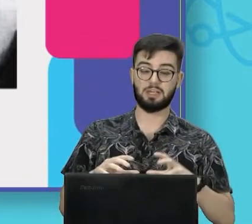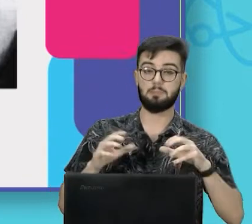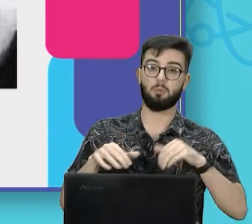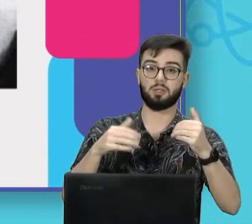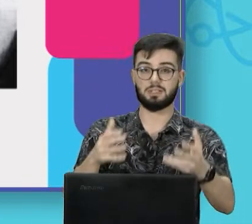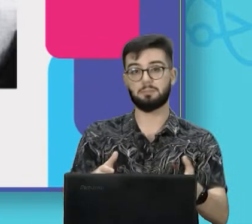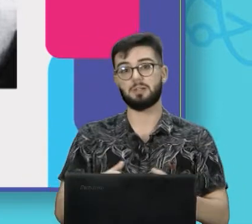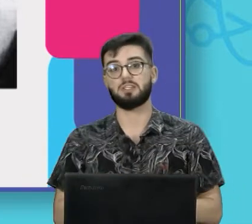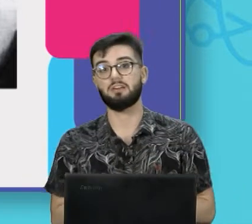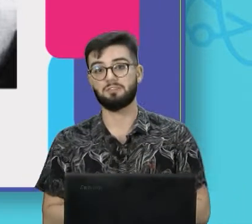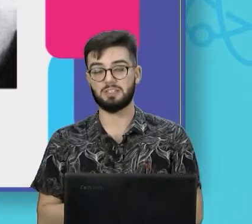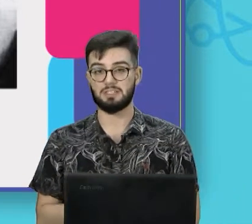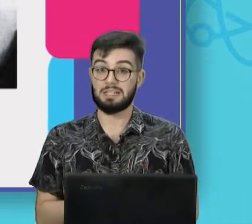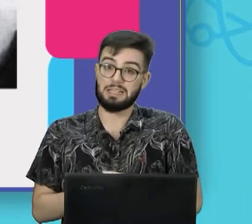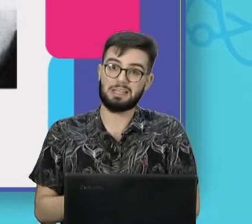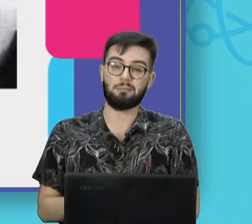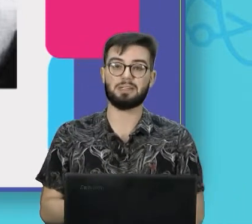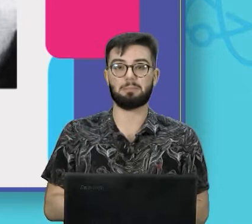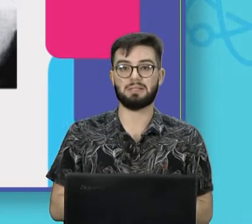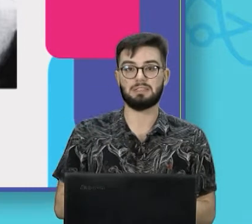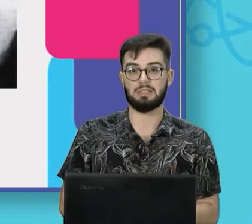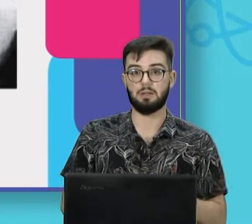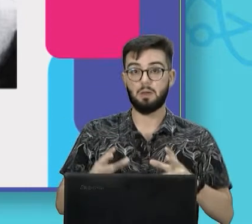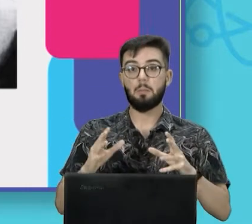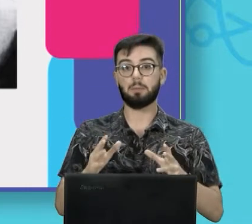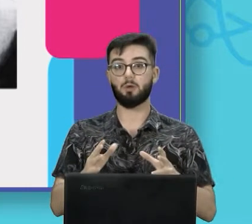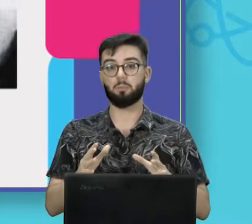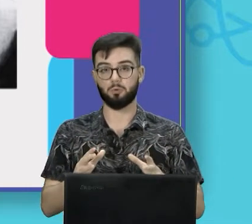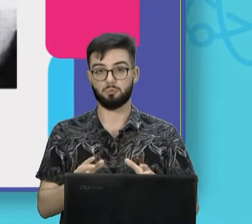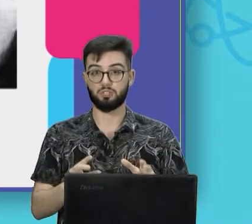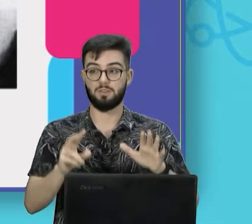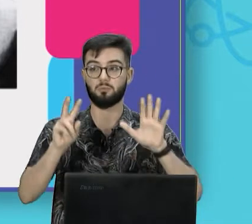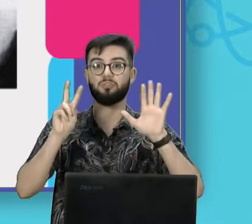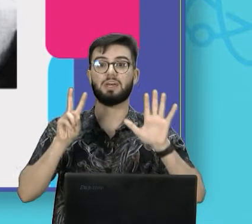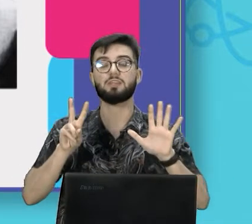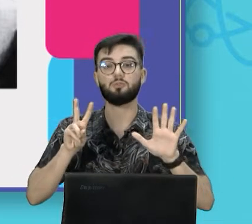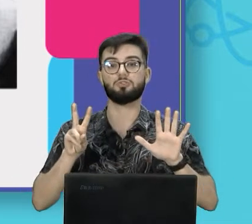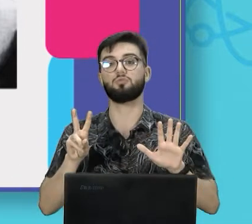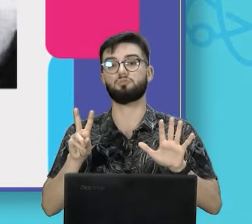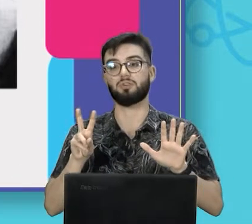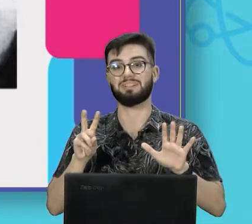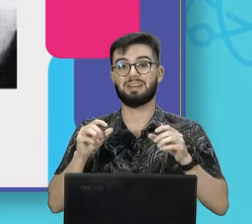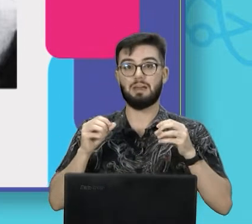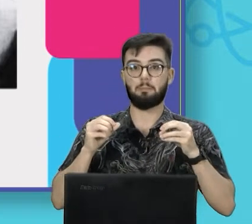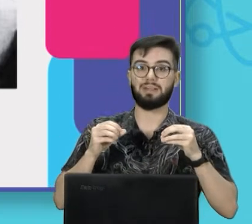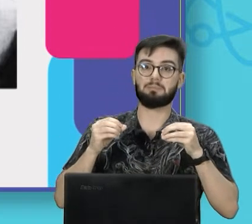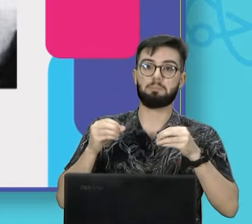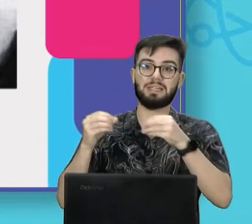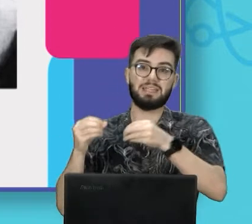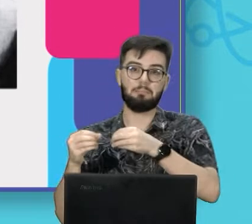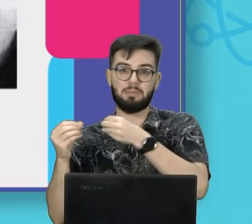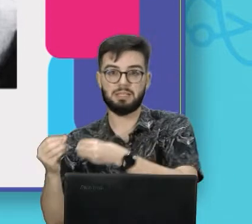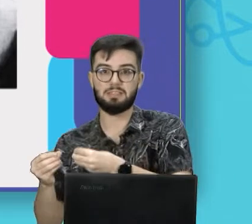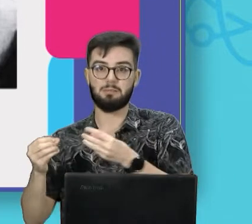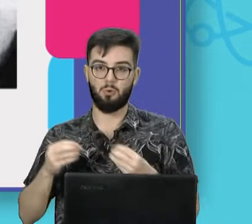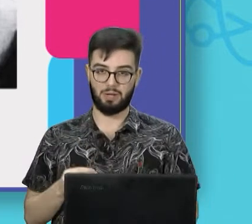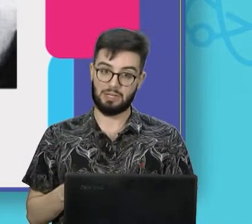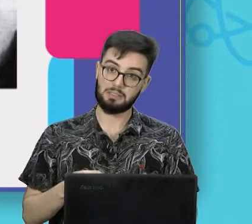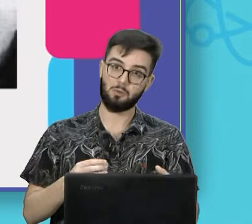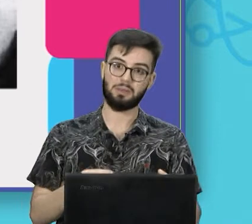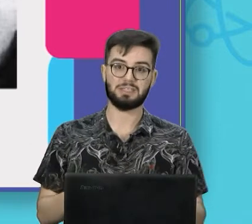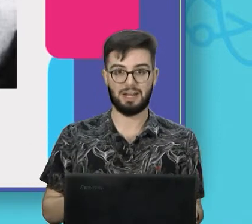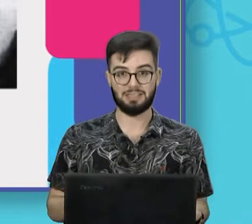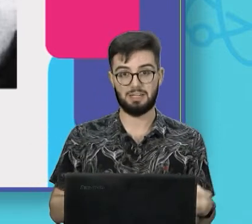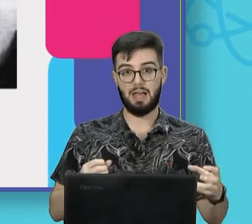texto e o que é que é importante para gente refletir criticamente a partir dele primeiro. Nós temos sete constituições mas plenamente